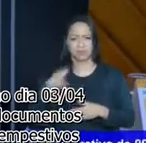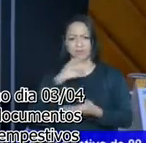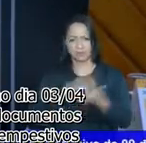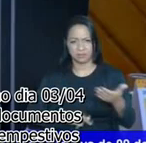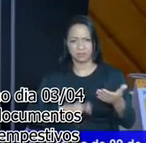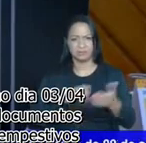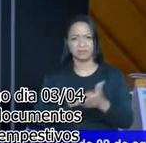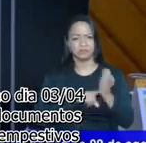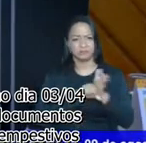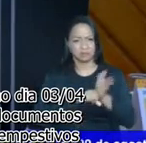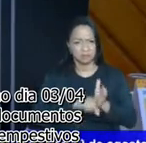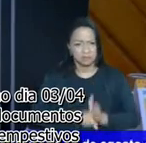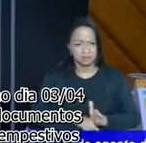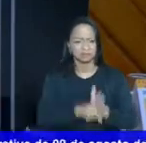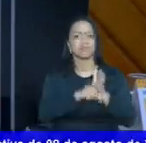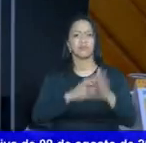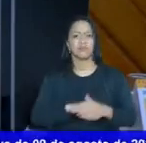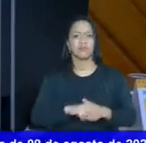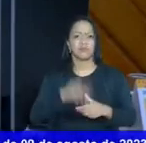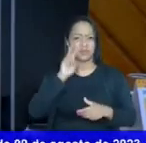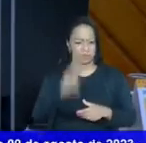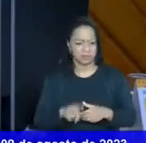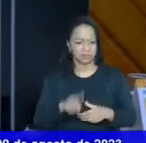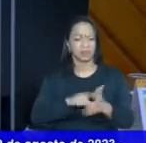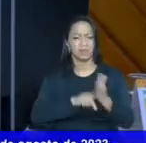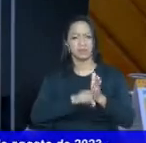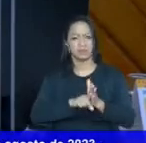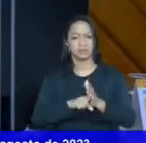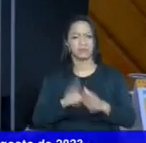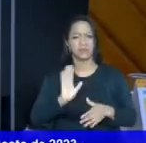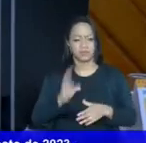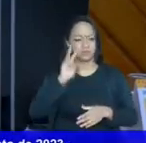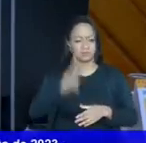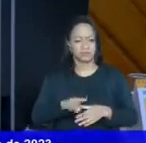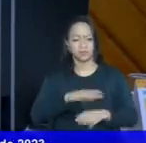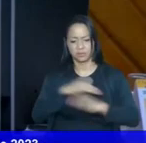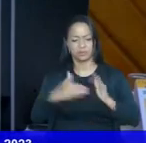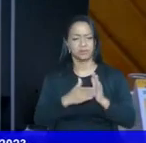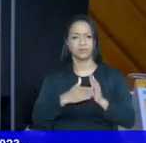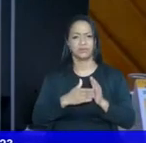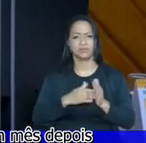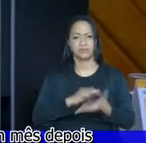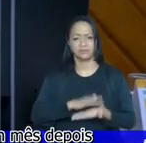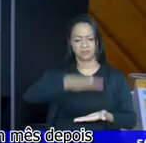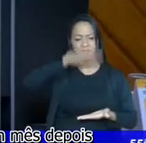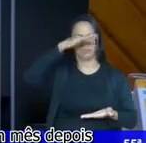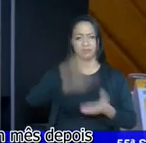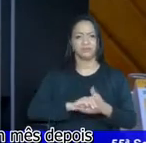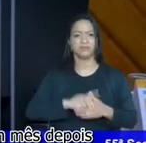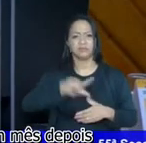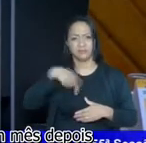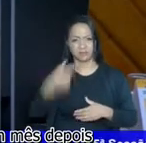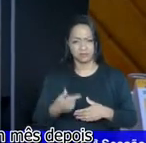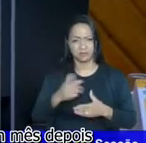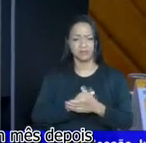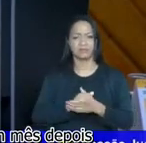abri um por um e analisei, que são documentos tempestivos. É meu dever de analisar. Em seguida, os autos foram concluídos